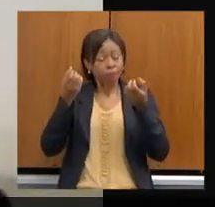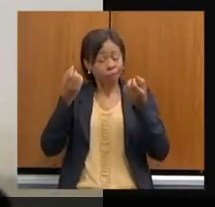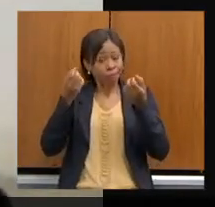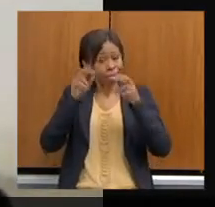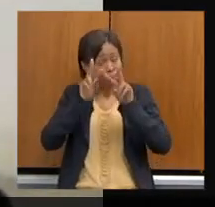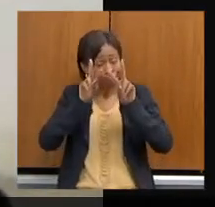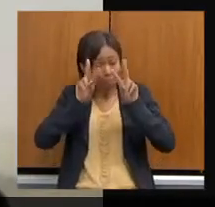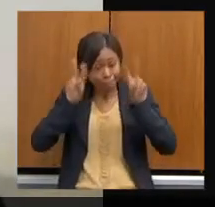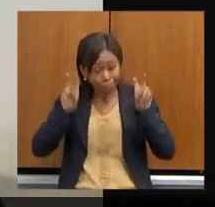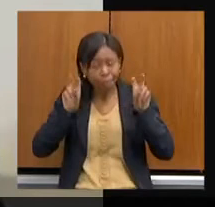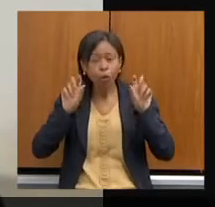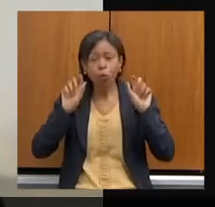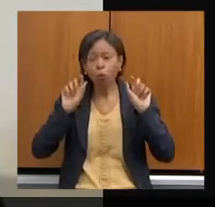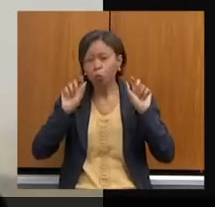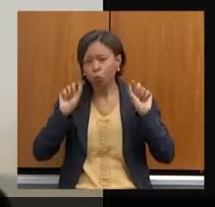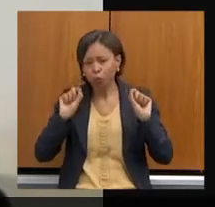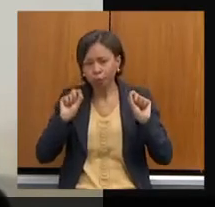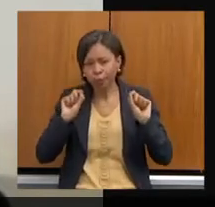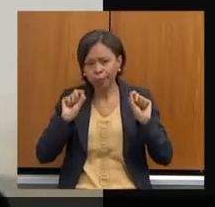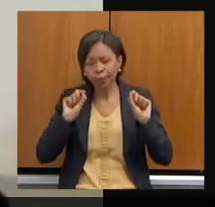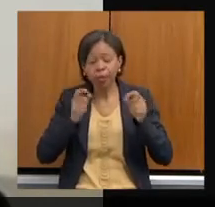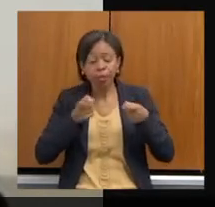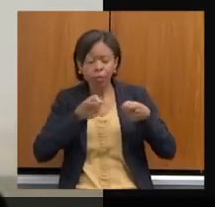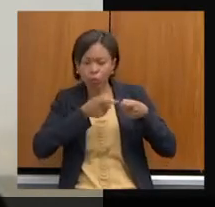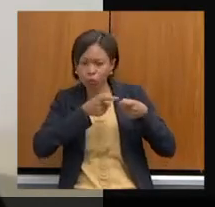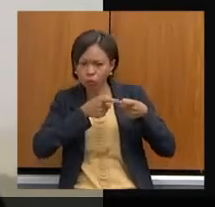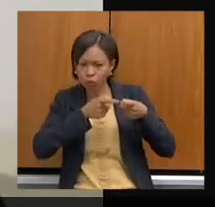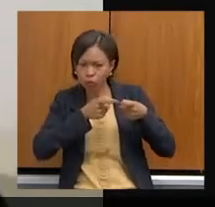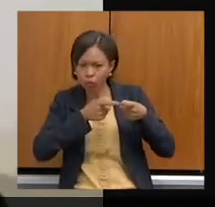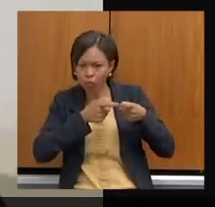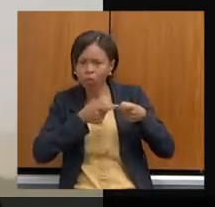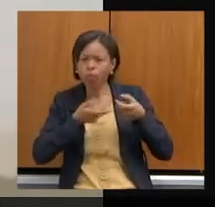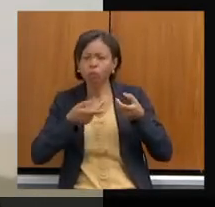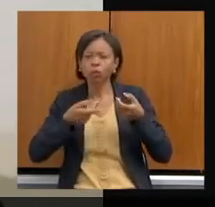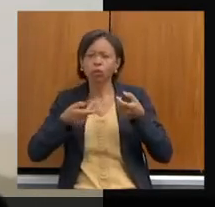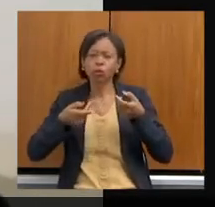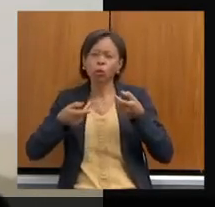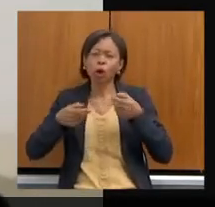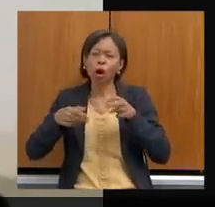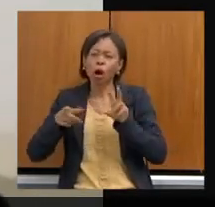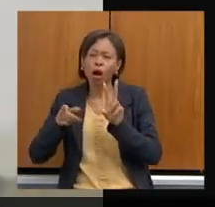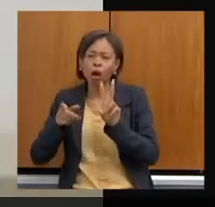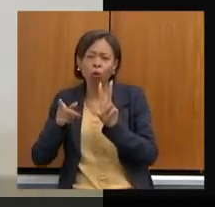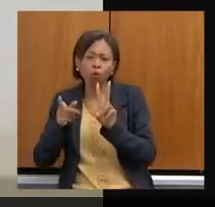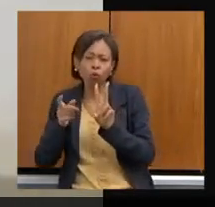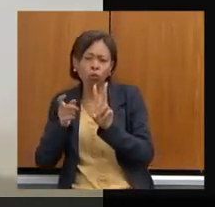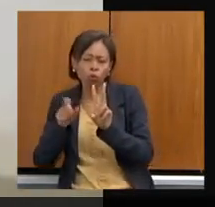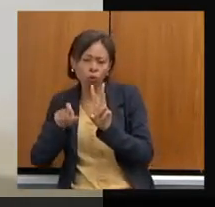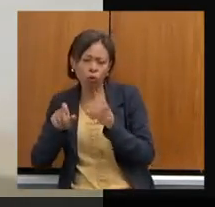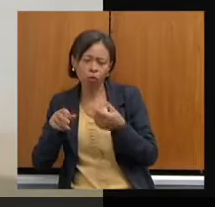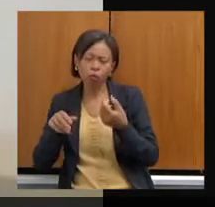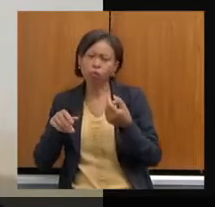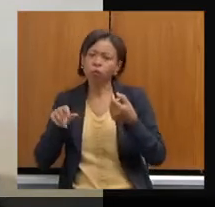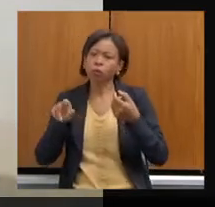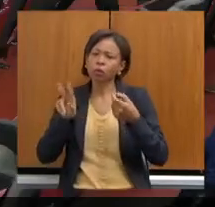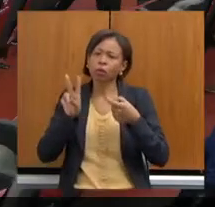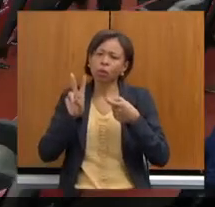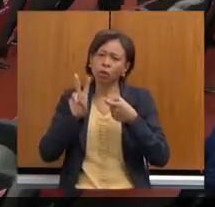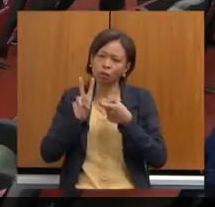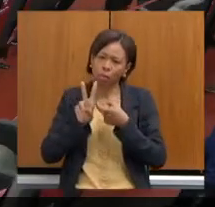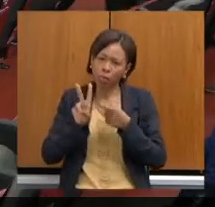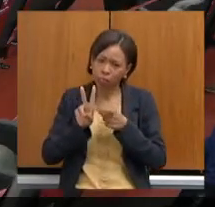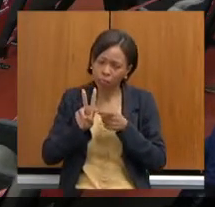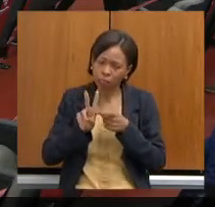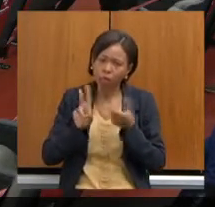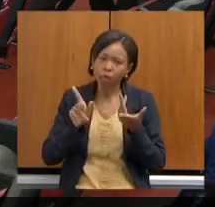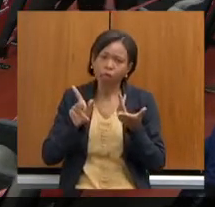colegas médicos veterinários Profissionais de Saúde estão tendo dificuldades para a sua vacinação mas não só